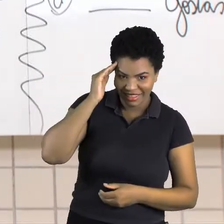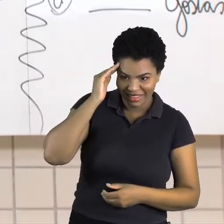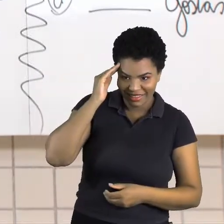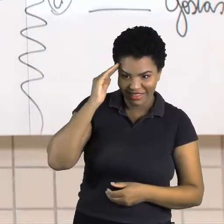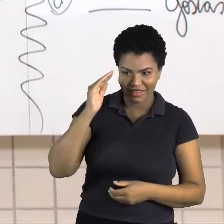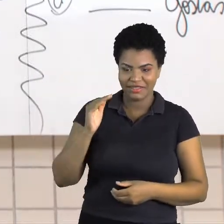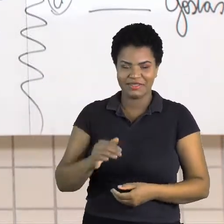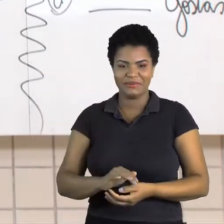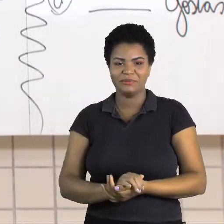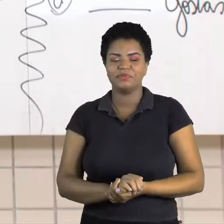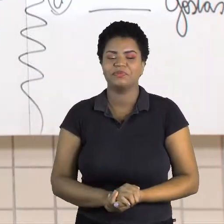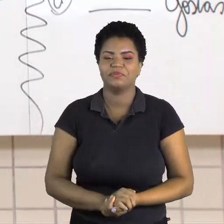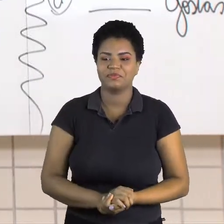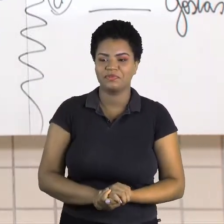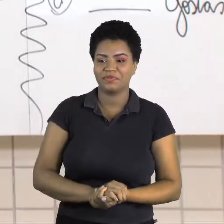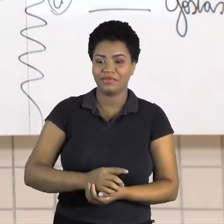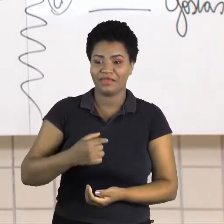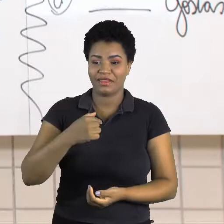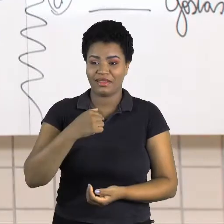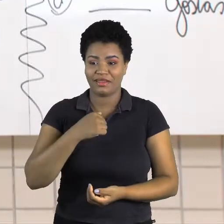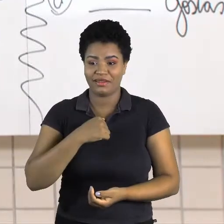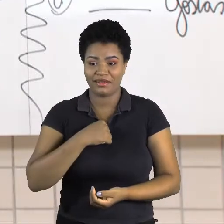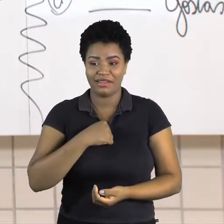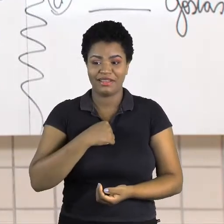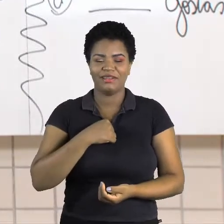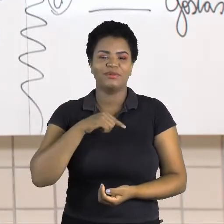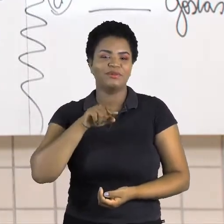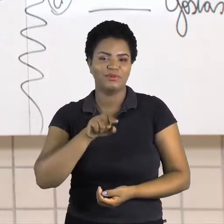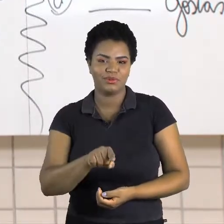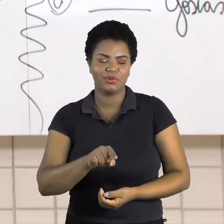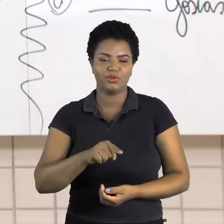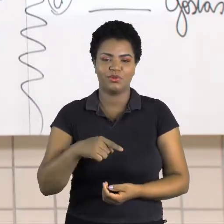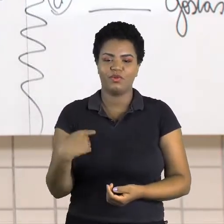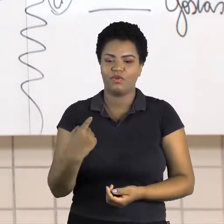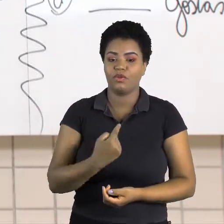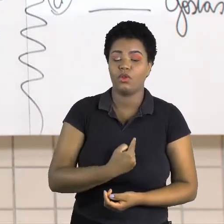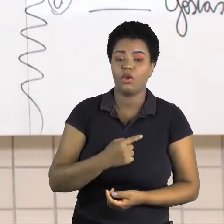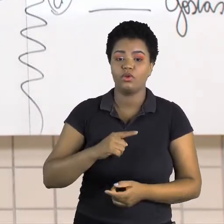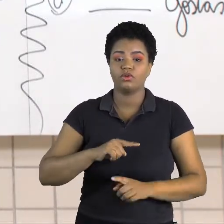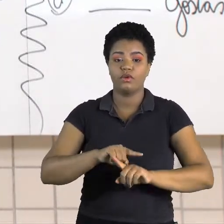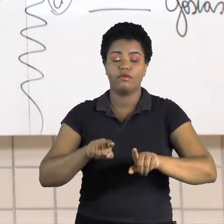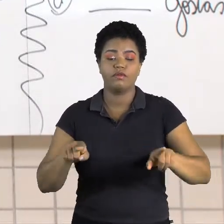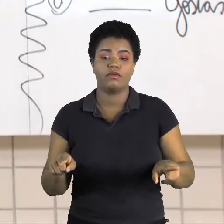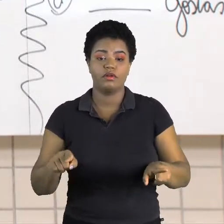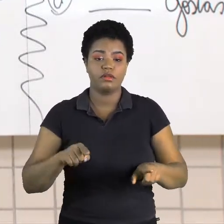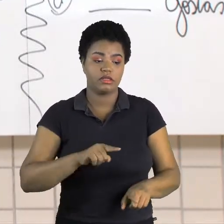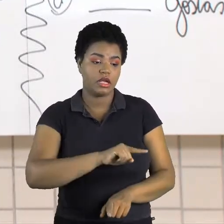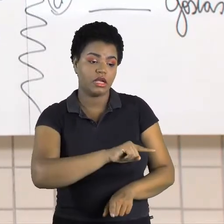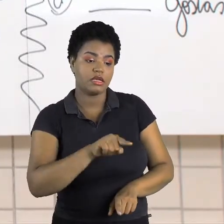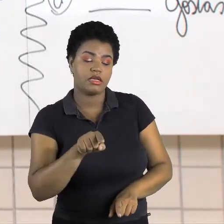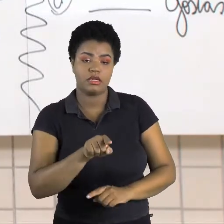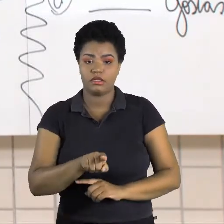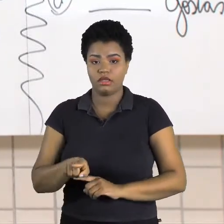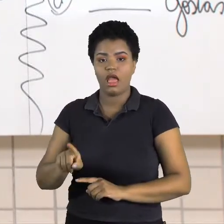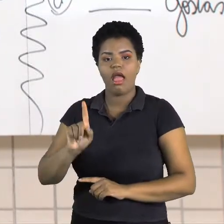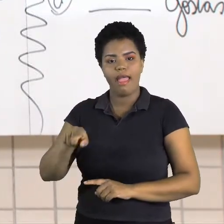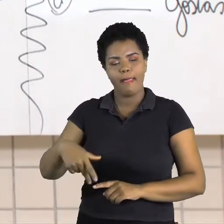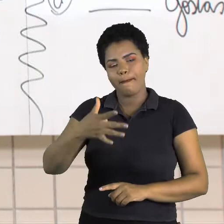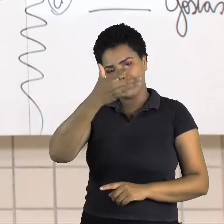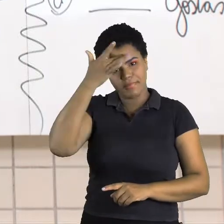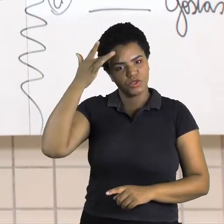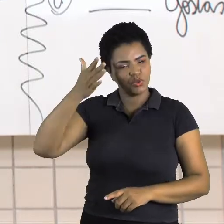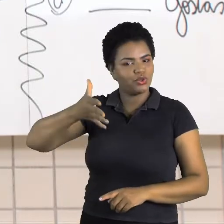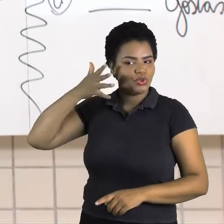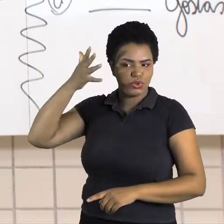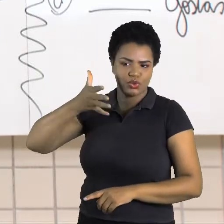nós, vós, eles ou elas. São as pessoas do discurso. Mas